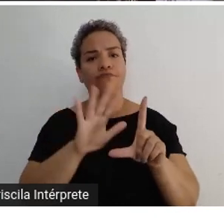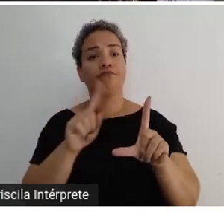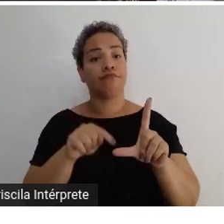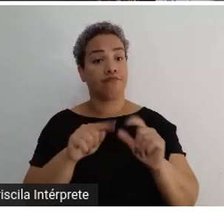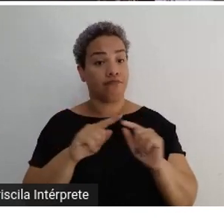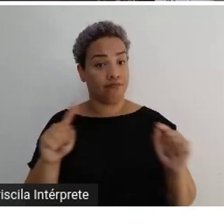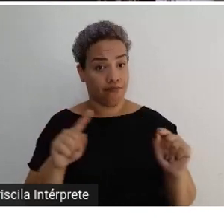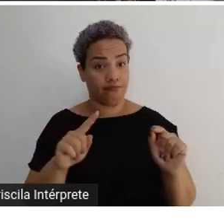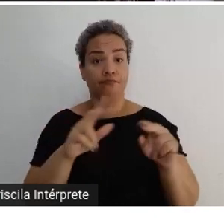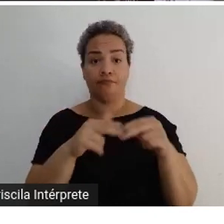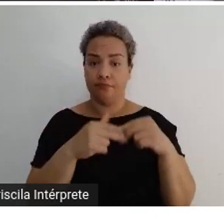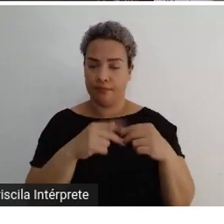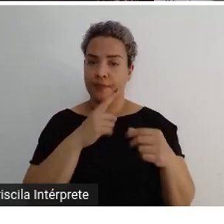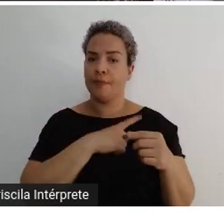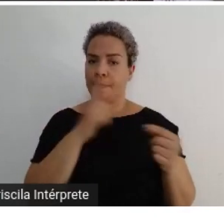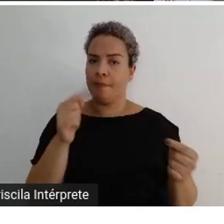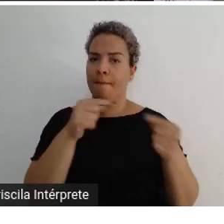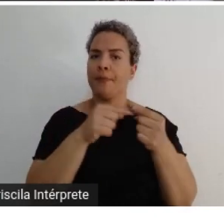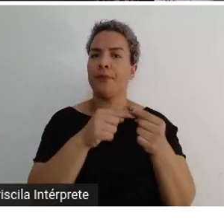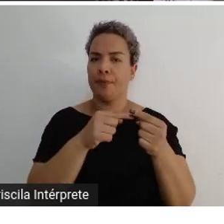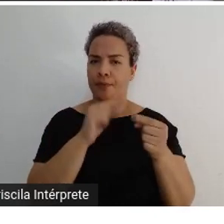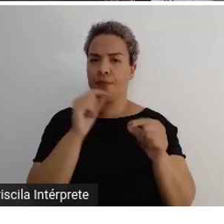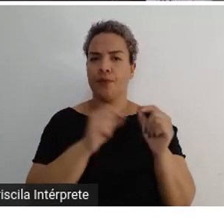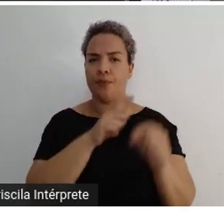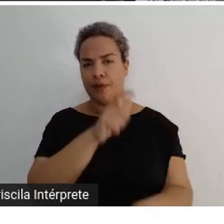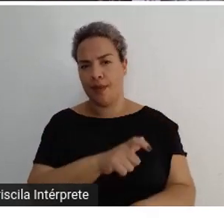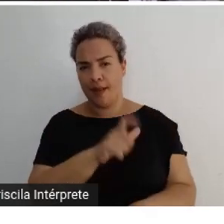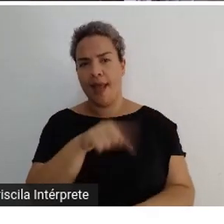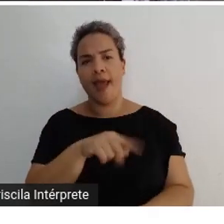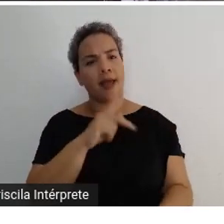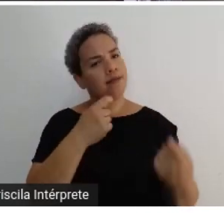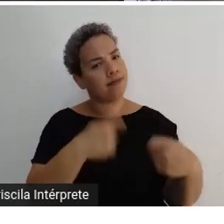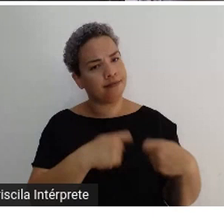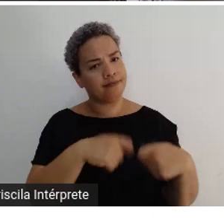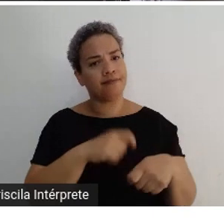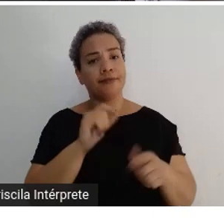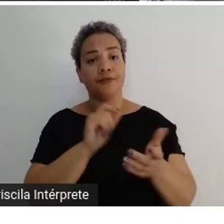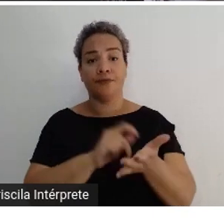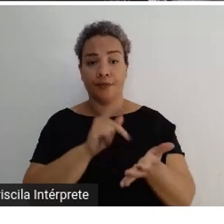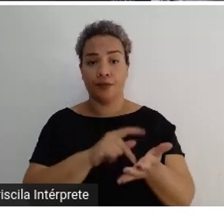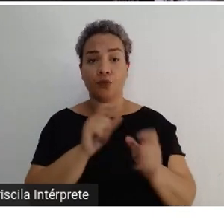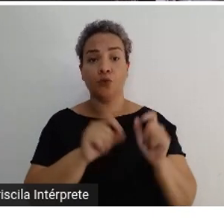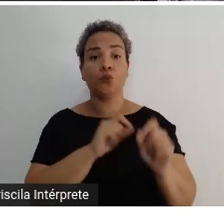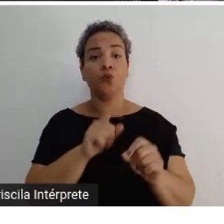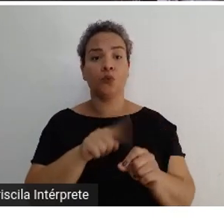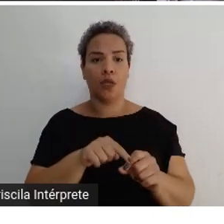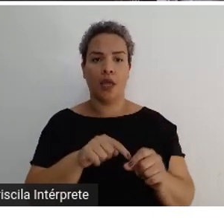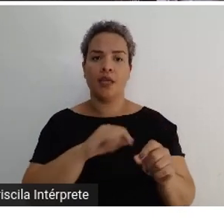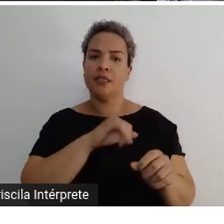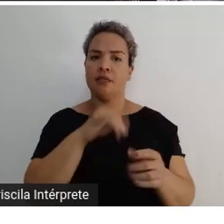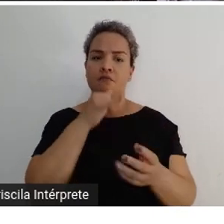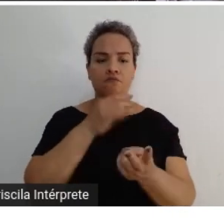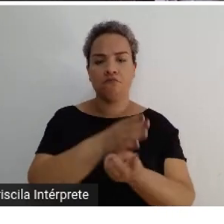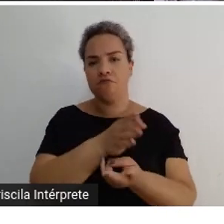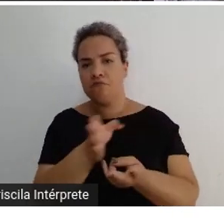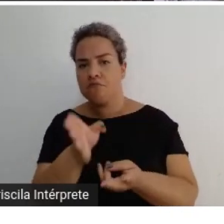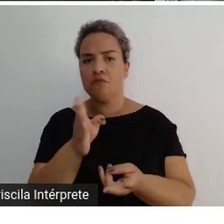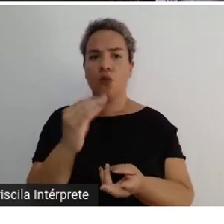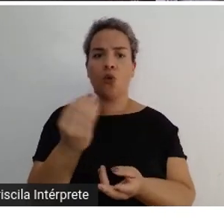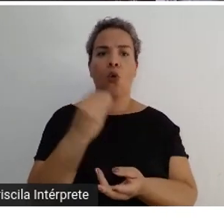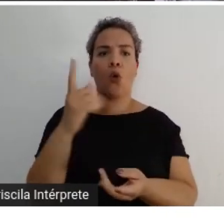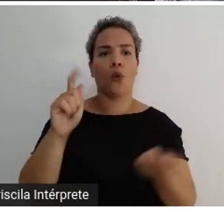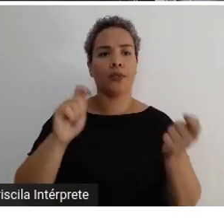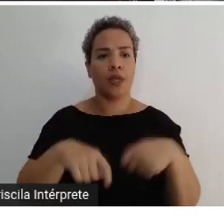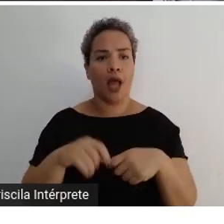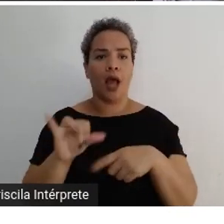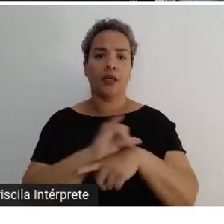entidade vai se entender qual é a real necessidade desse cliente. Então, ela desambigua. Pela entidade, a